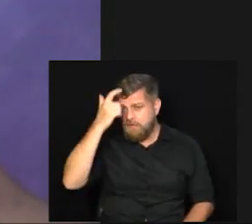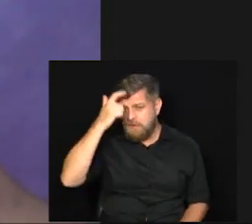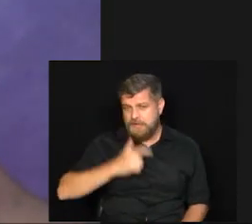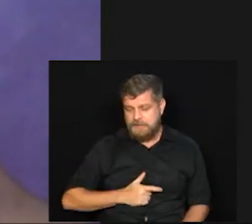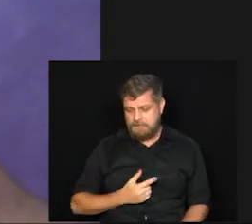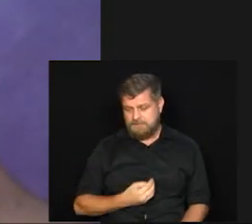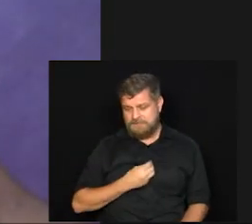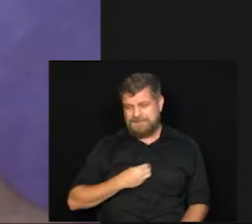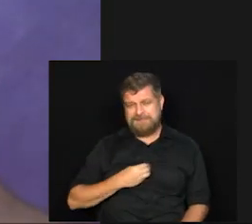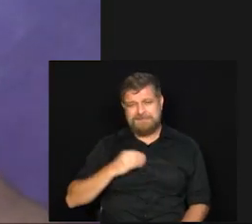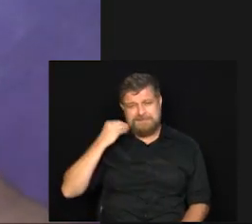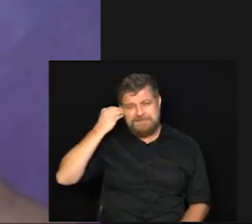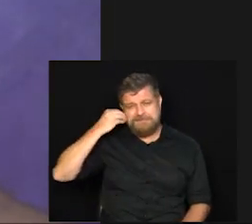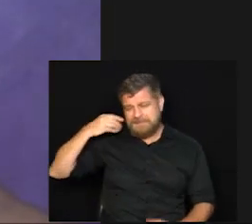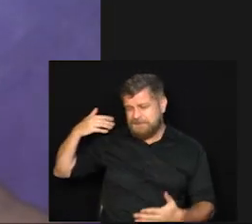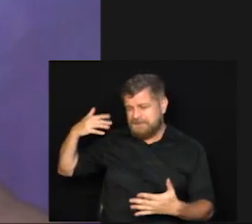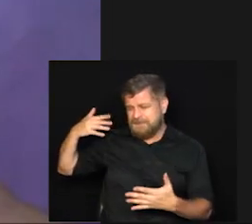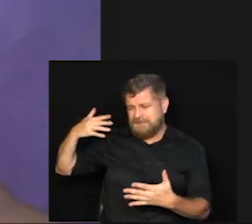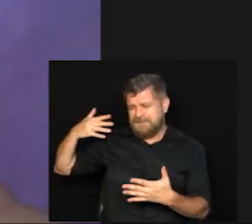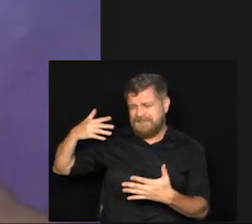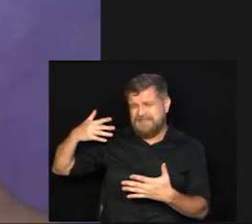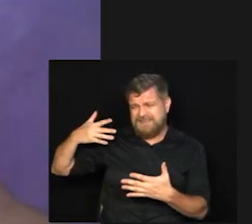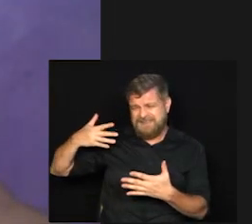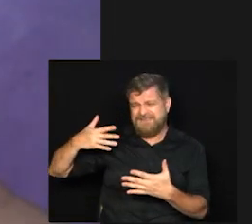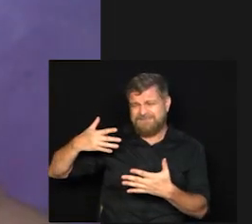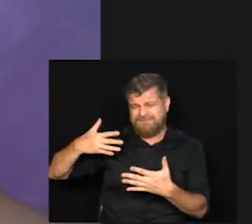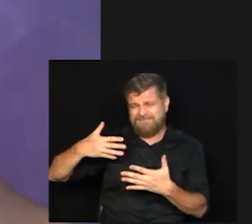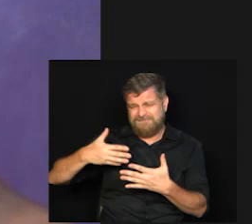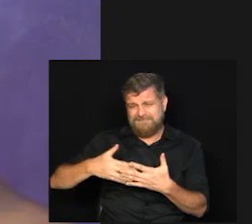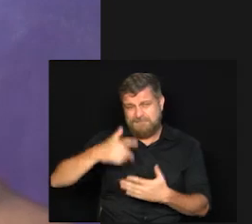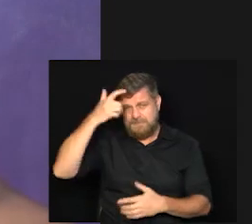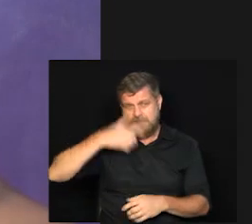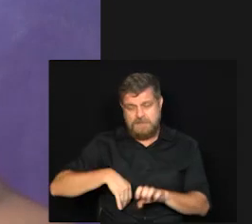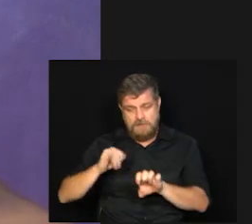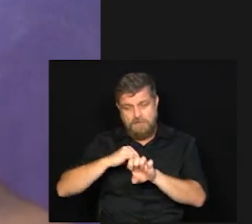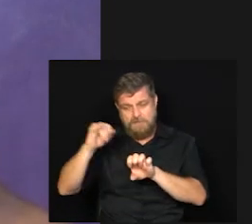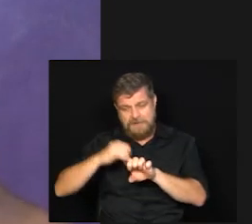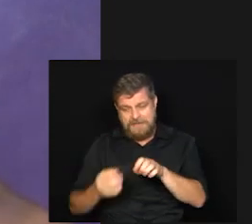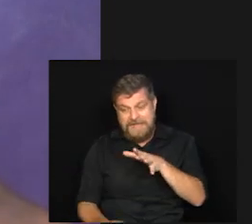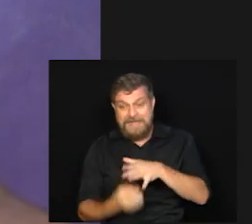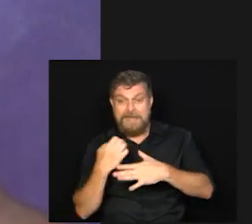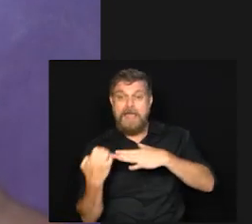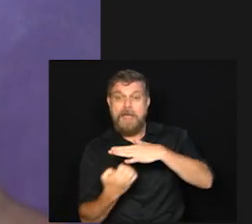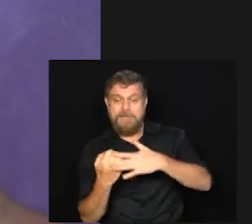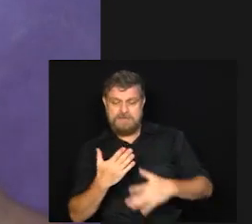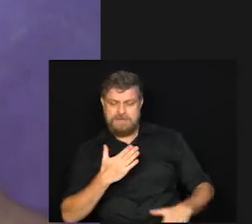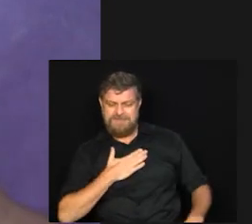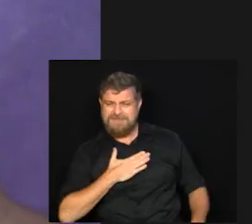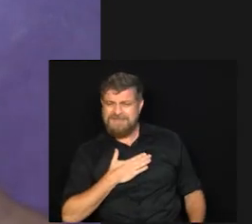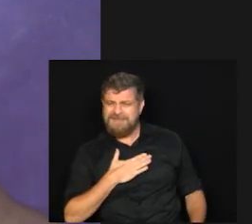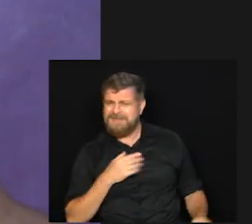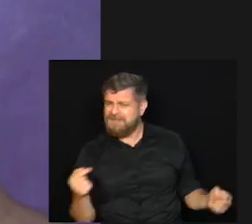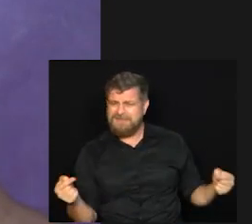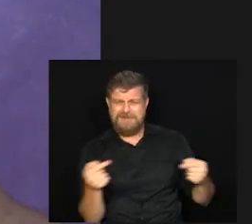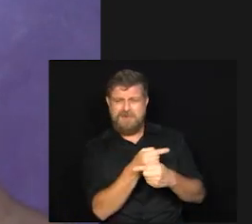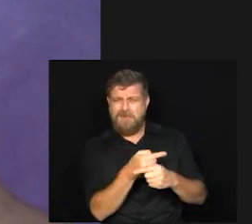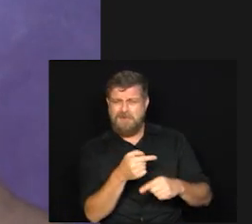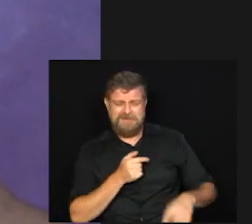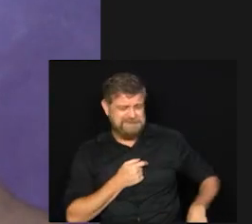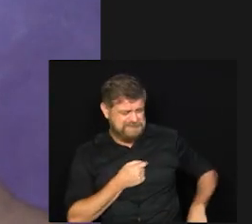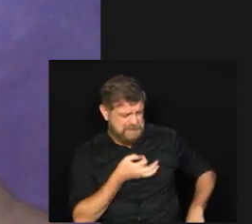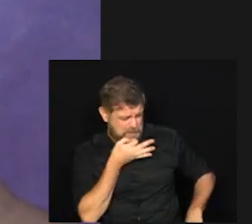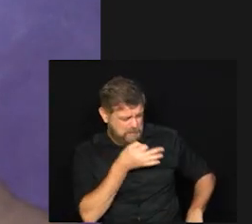jornada de muito tempo, né, no empreendedorismo, então eu não concordo muito com essa